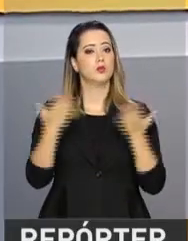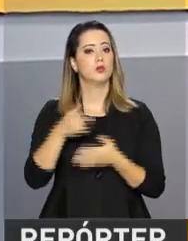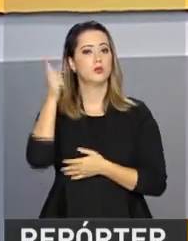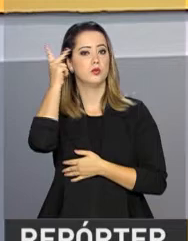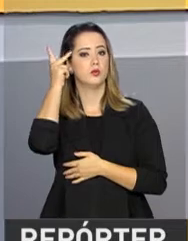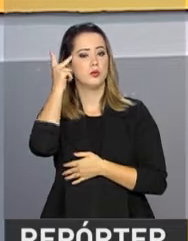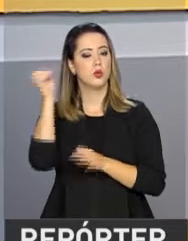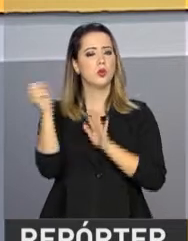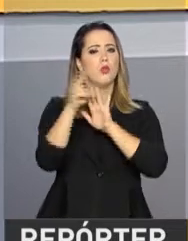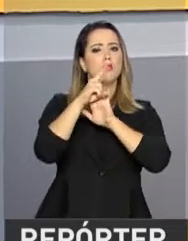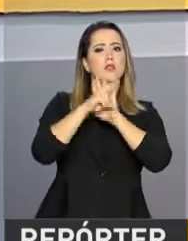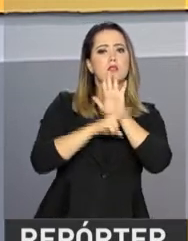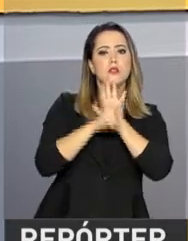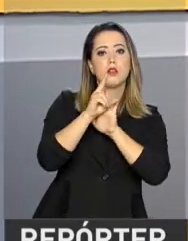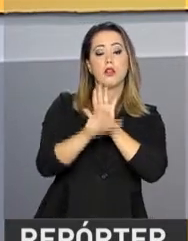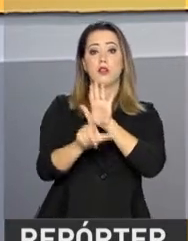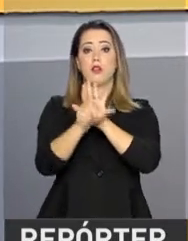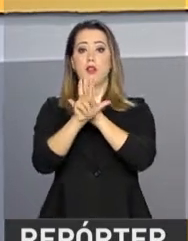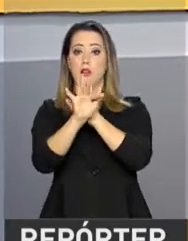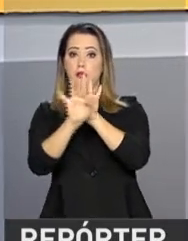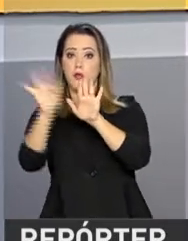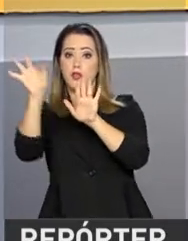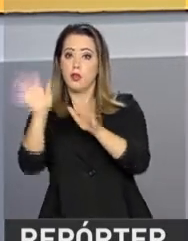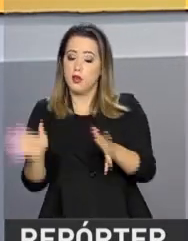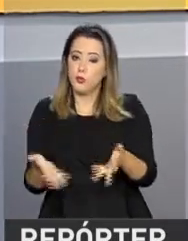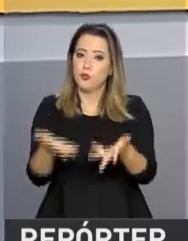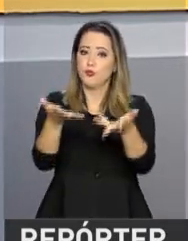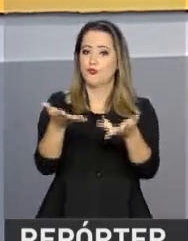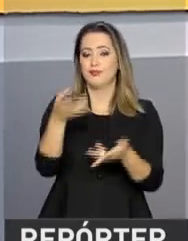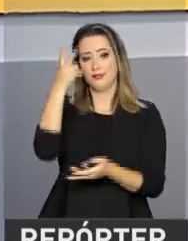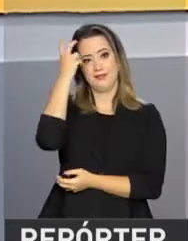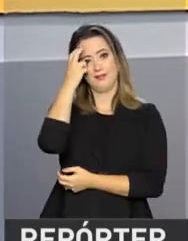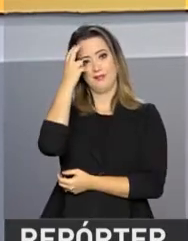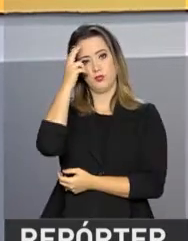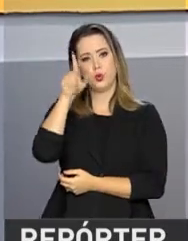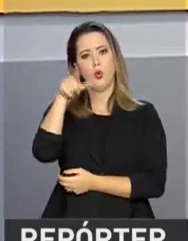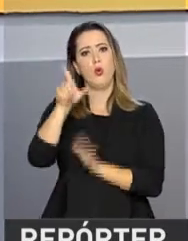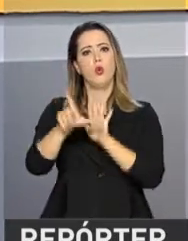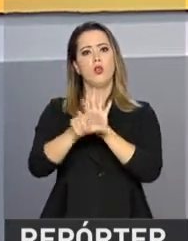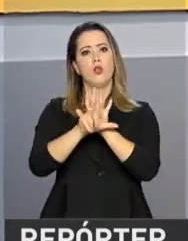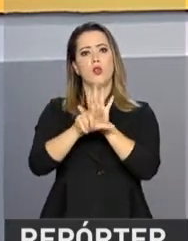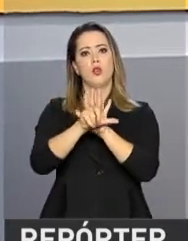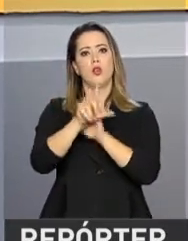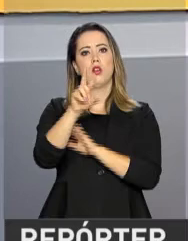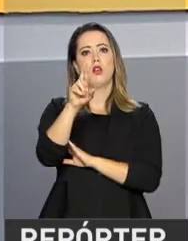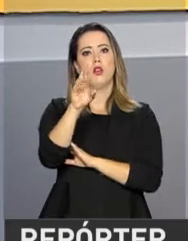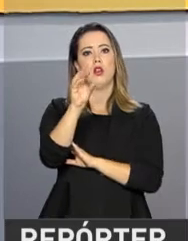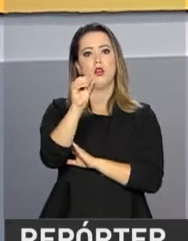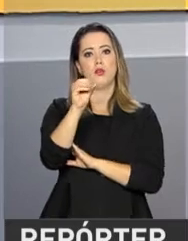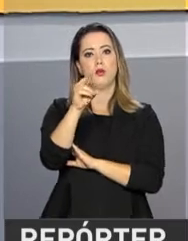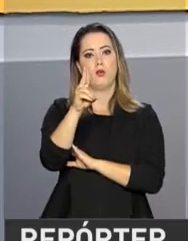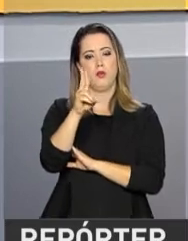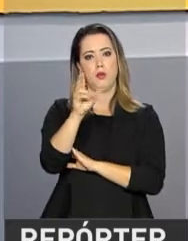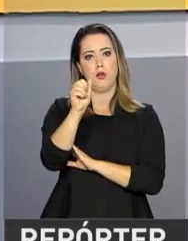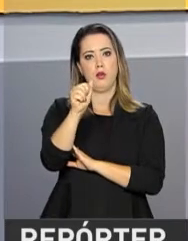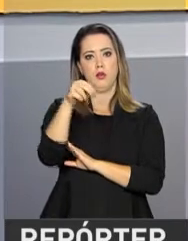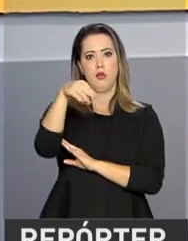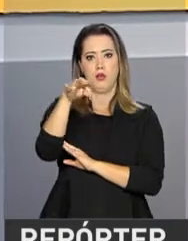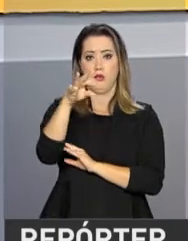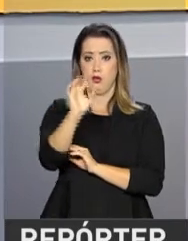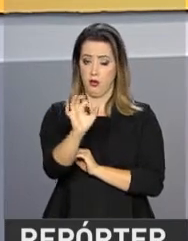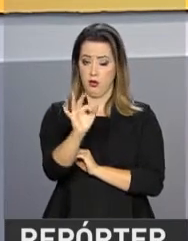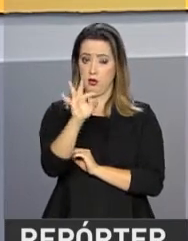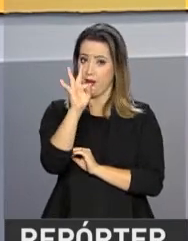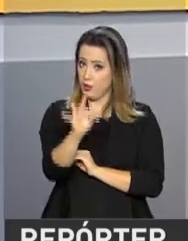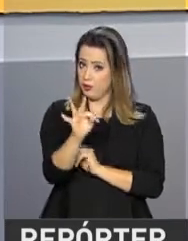em são paulo novas regras da lei federal de incentivo à cultura mais conhecida como lei rouanet principal mecanismo de fomento à cultura